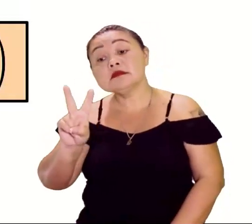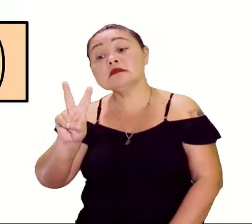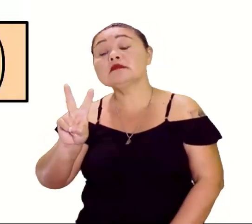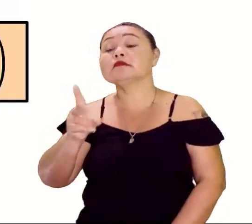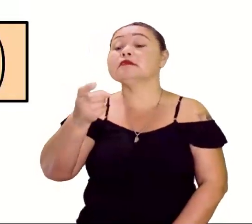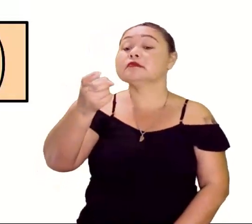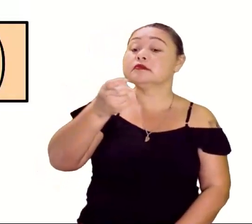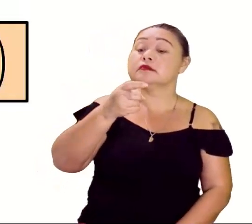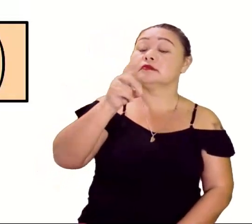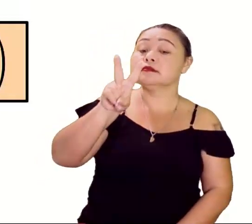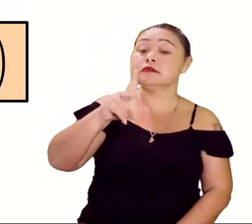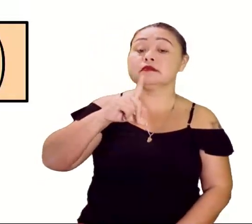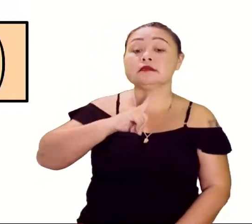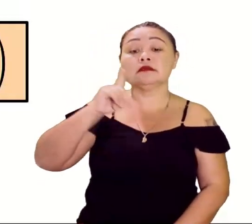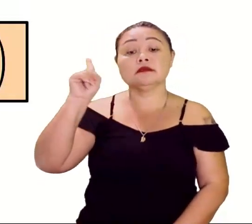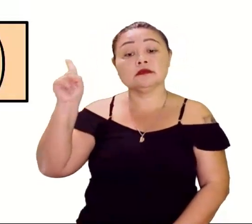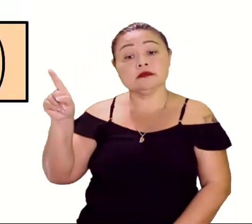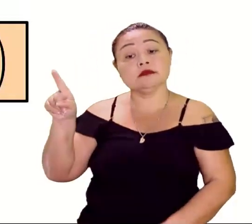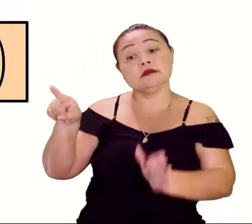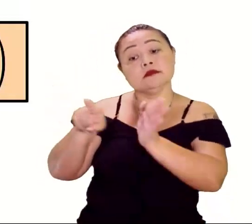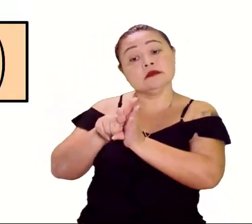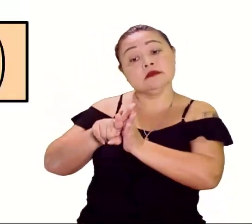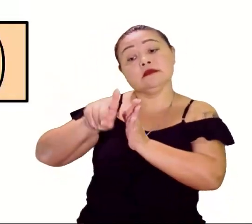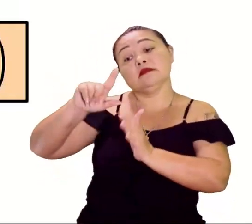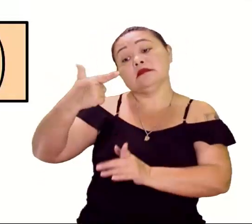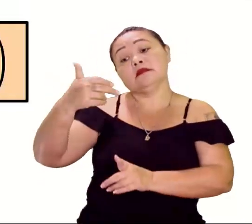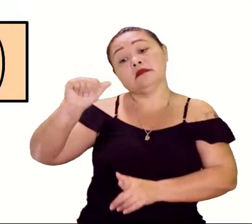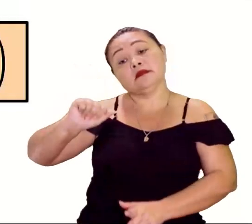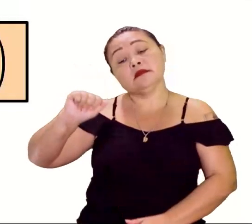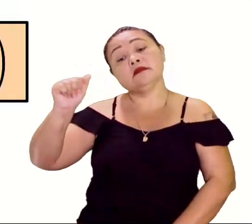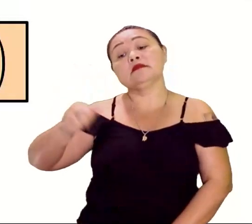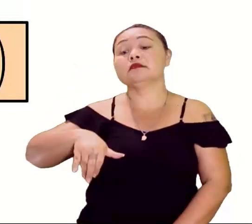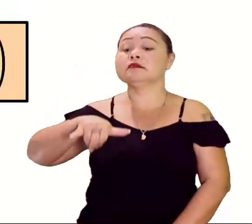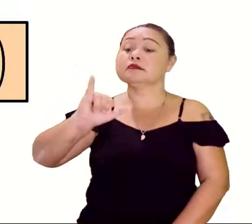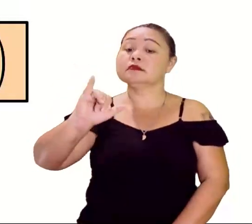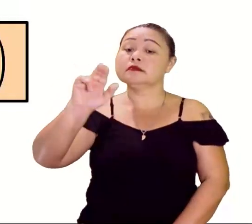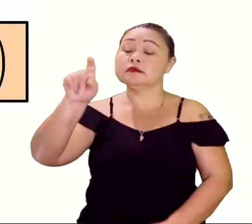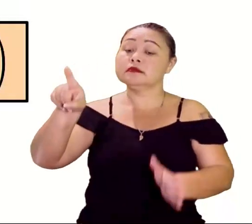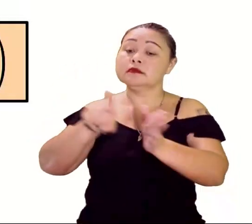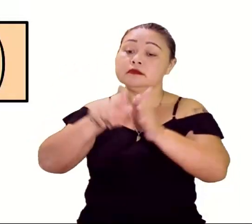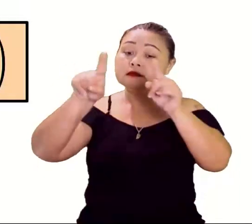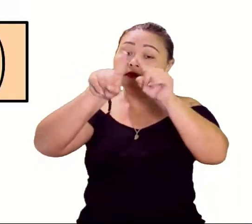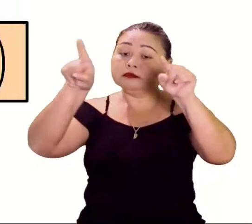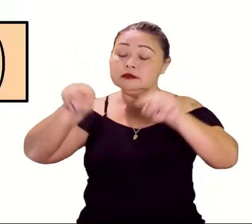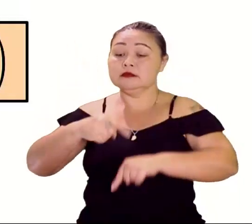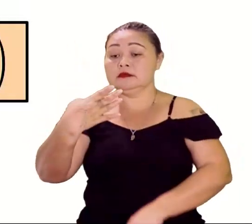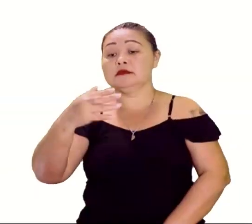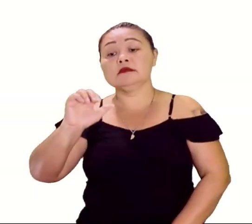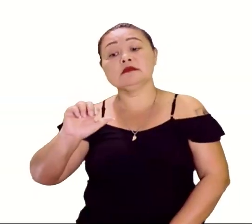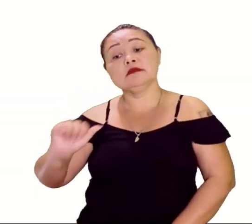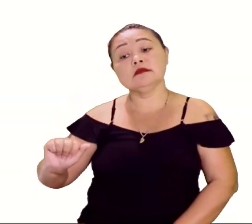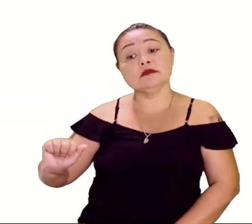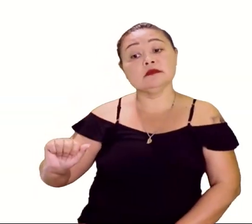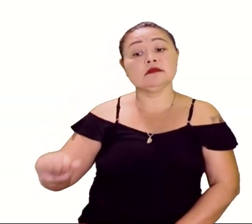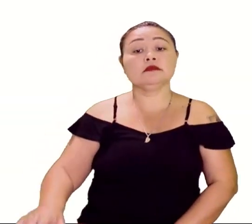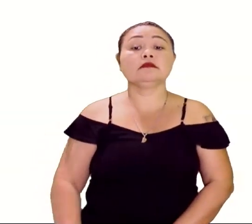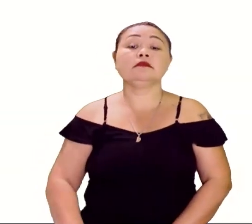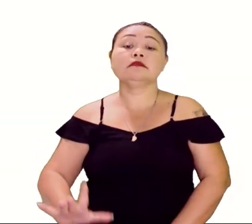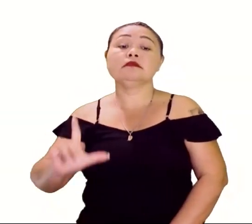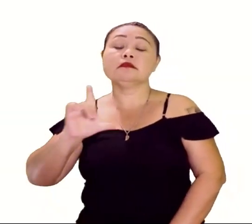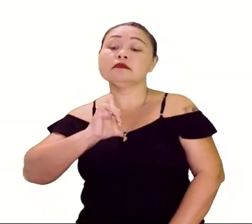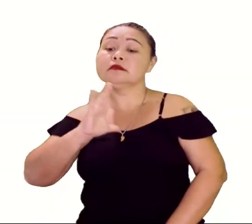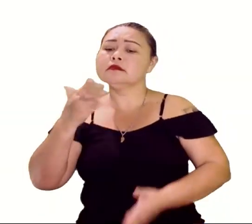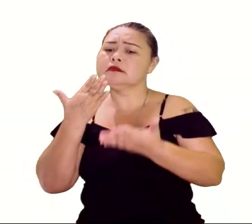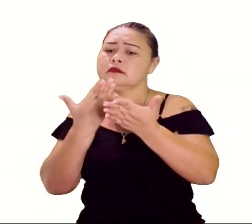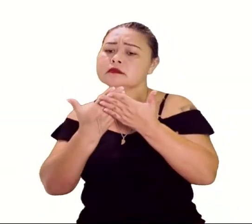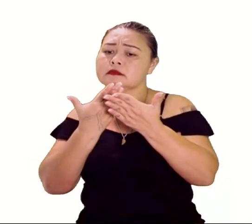o x-vértice, menos b sobre 2a. E para achar o y-vértice, menos delta sobre 4a. E claro, fazendo